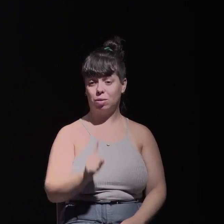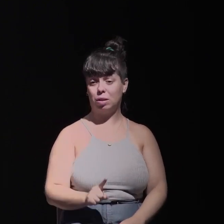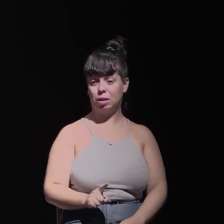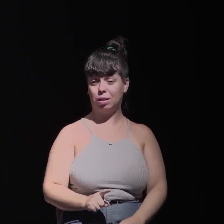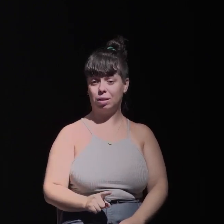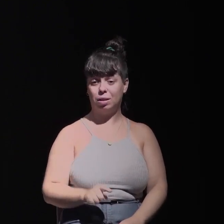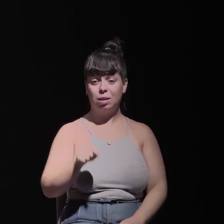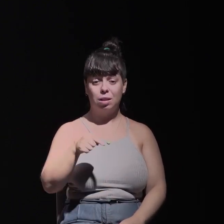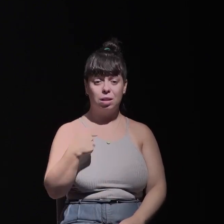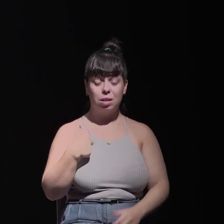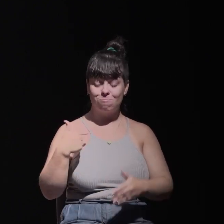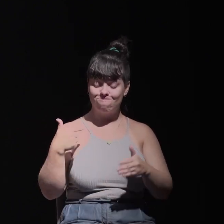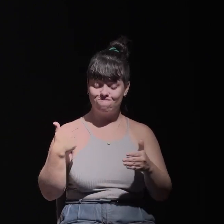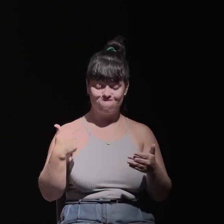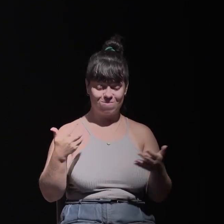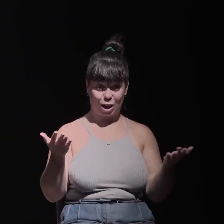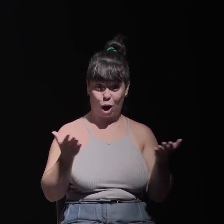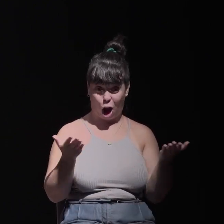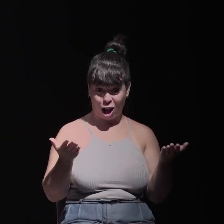nesses tempos de